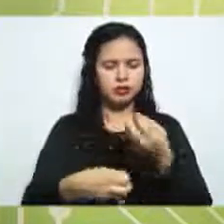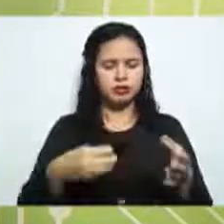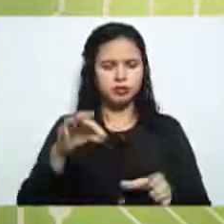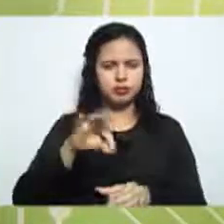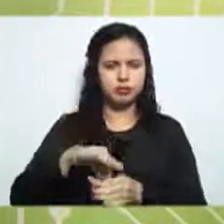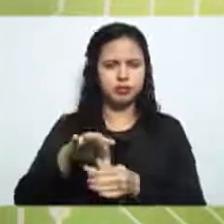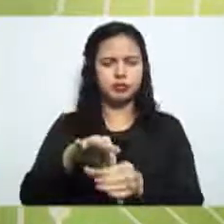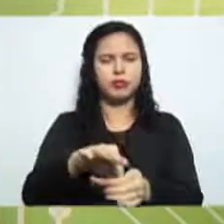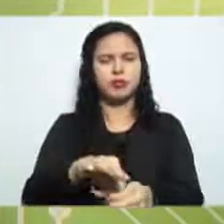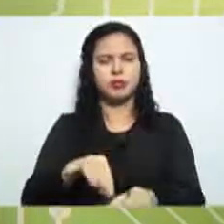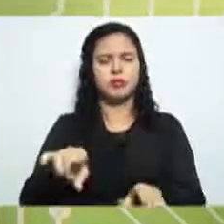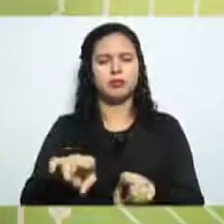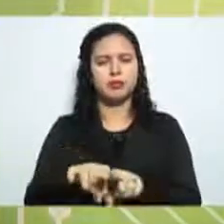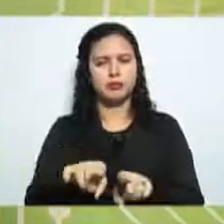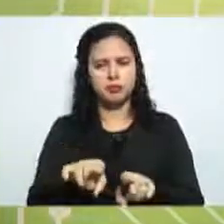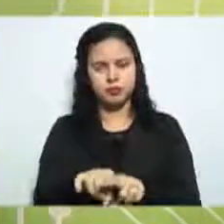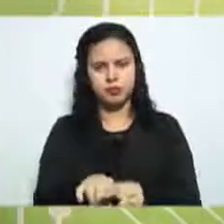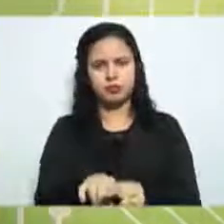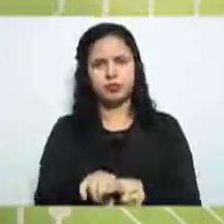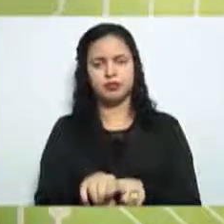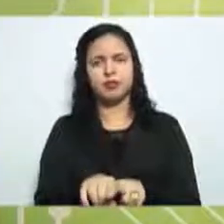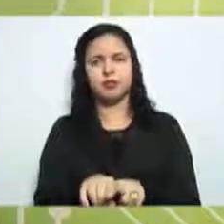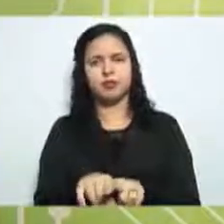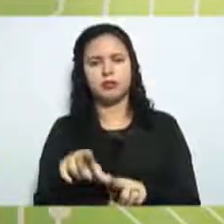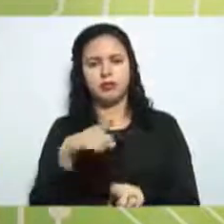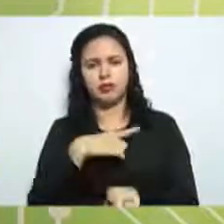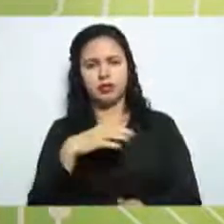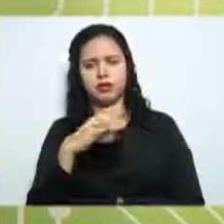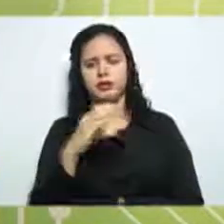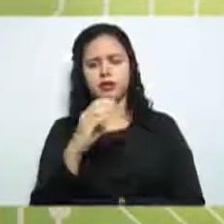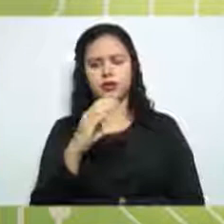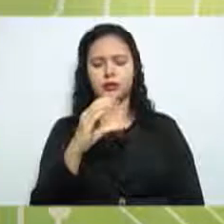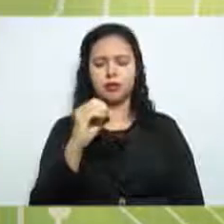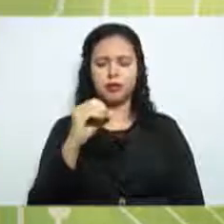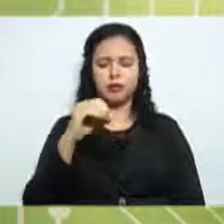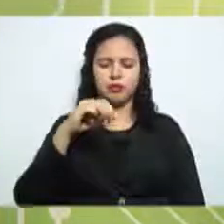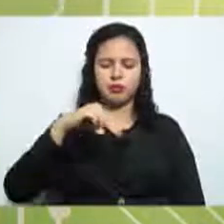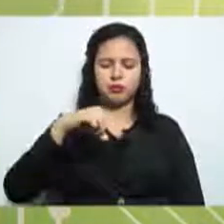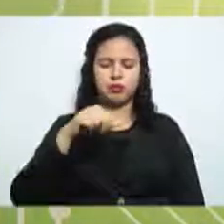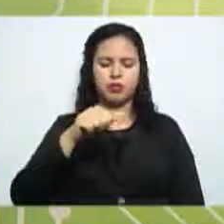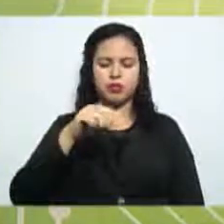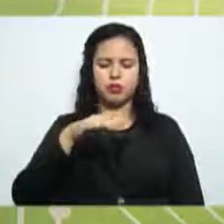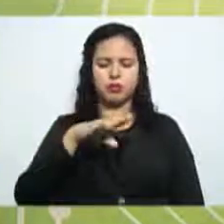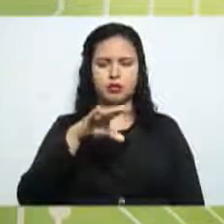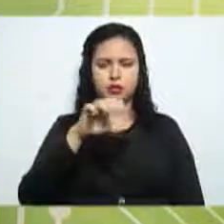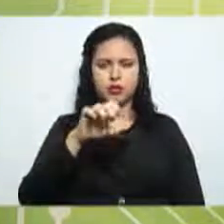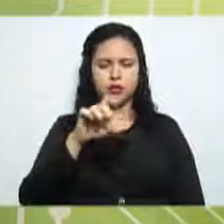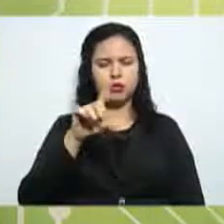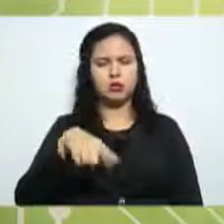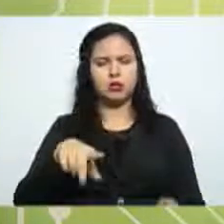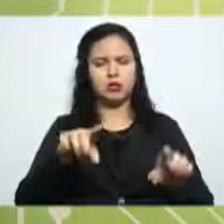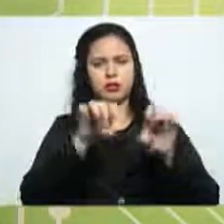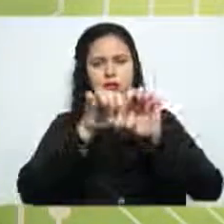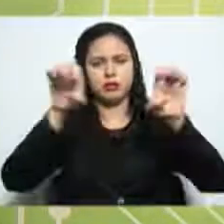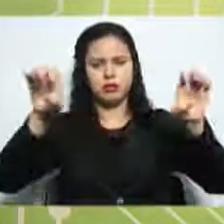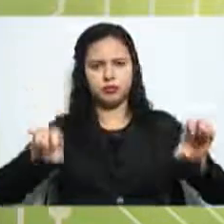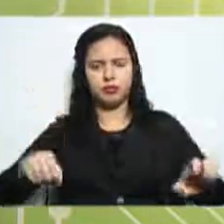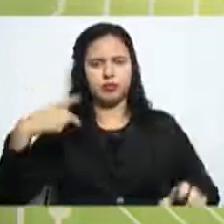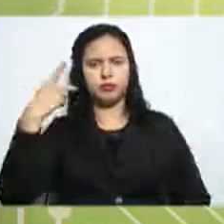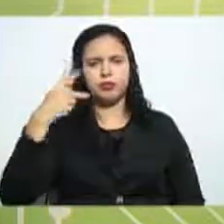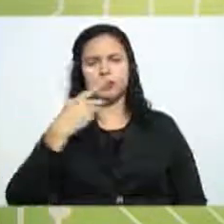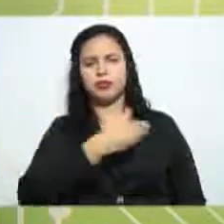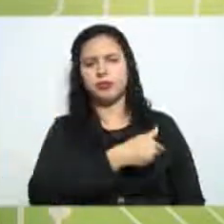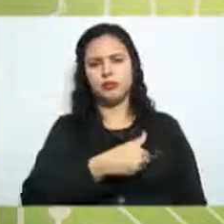públicos, que é, por exemplo, a Conab, que vai fazer essa coleta dessa produção. Isso aí é uma estrutura de ações de políticas públicas